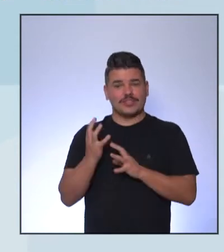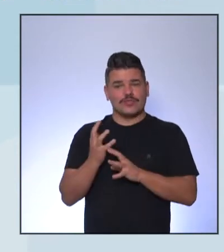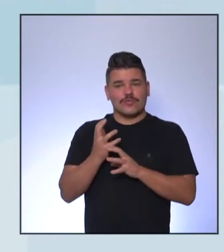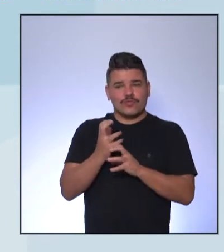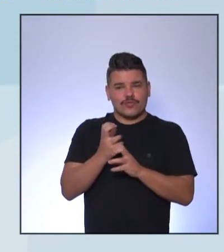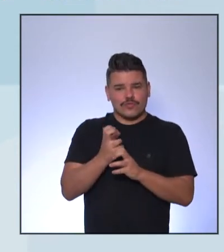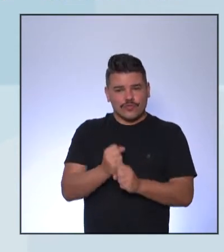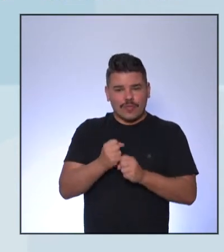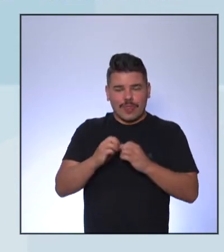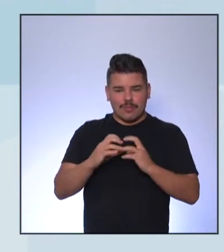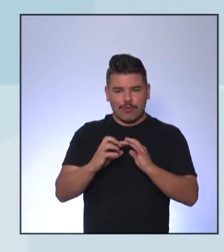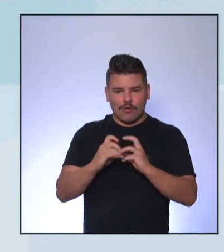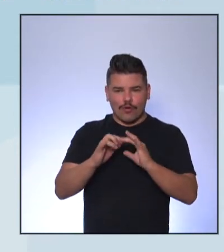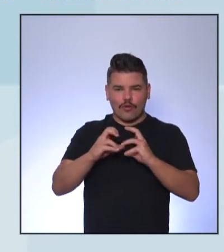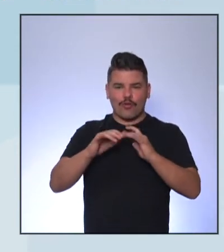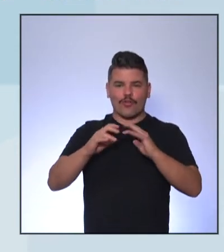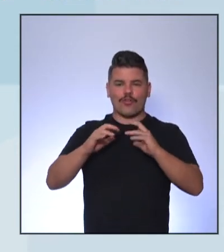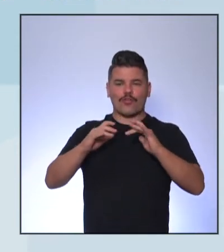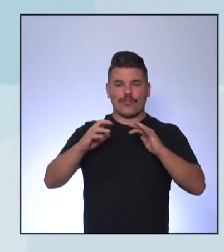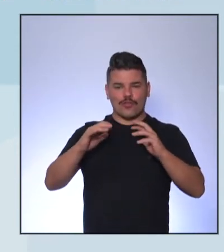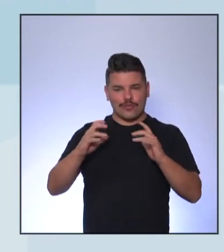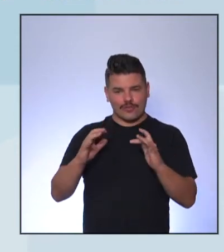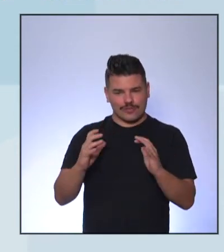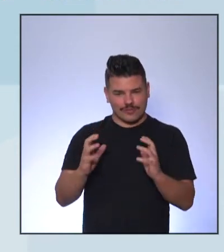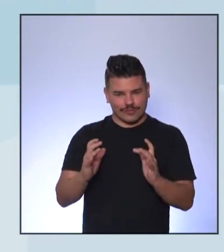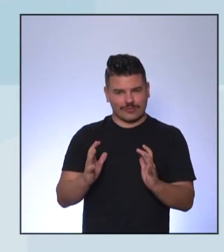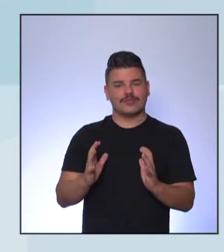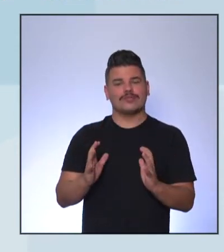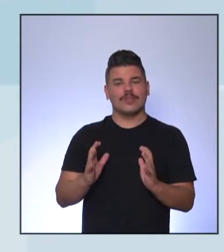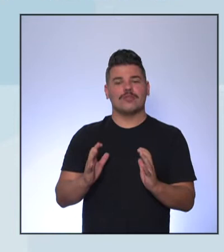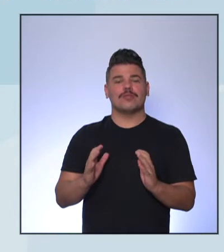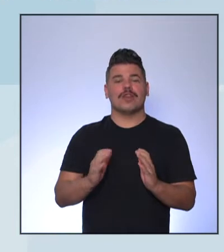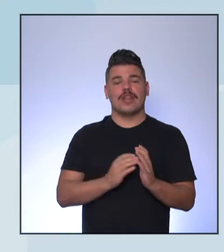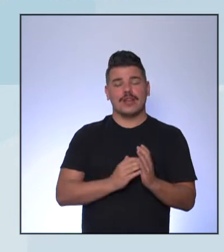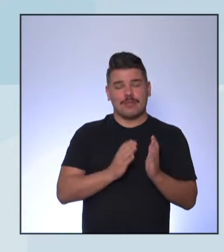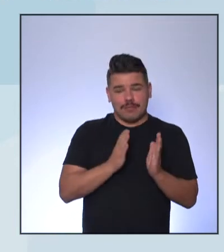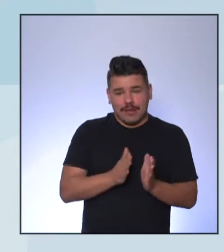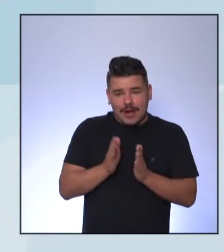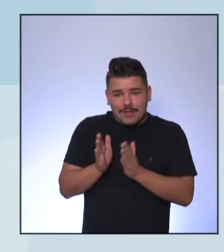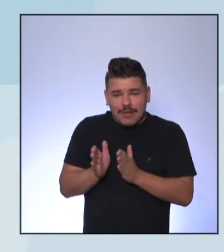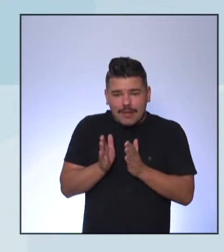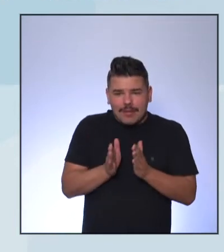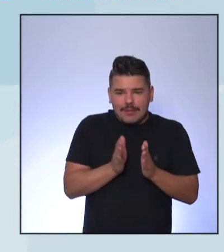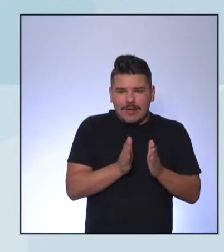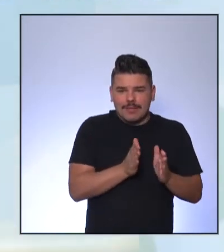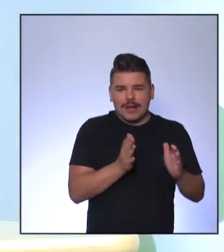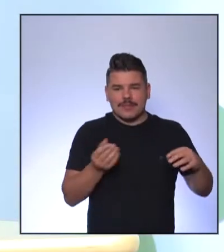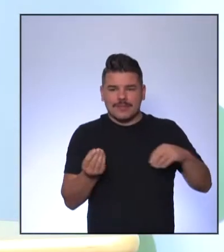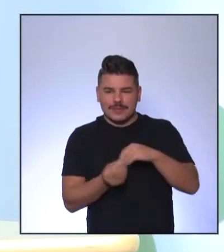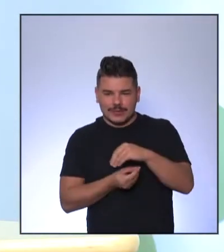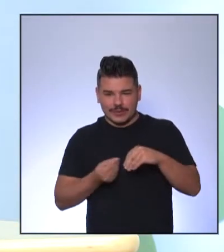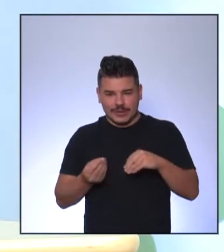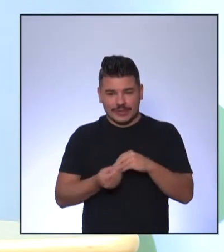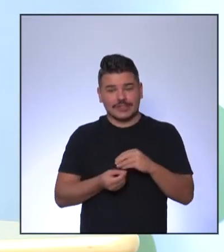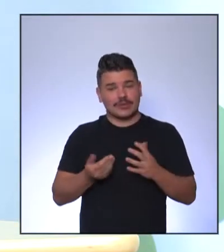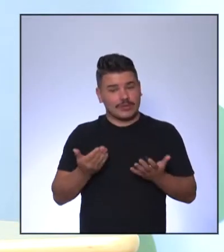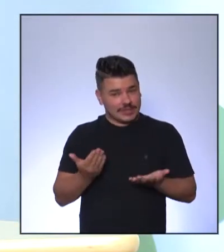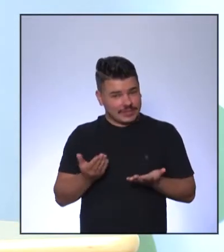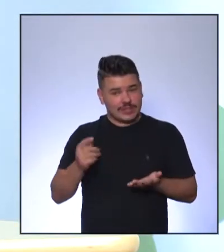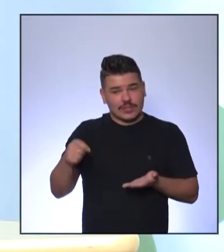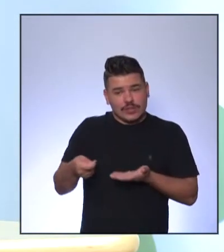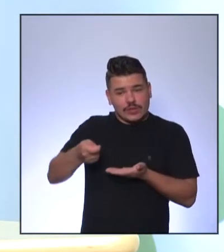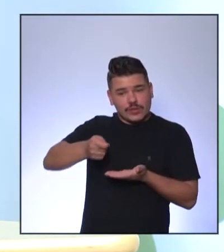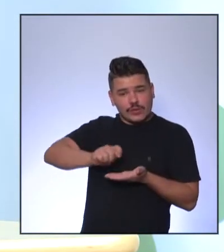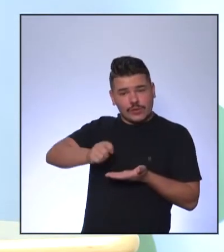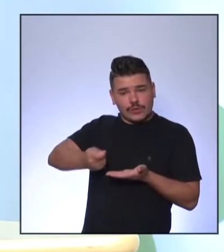obrigada, Denise. O que caracteriza a reação ali, que é a formação de bolhas. Então, tanto na reação com 2 colheres, quanto na reação